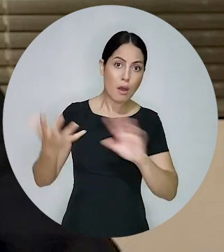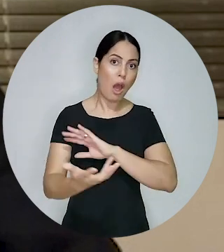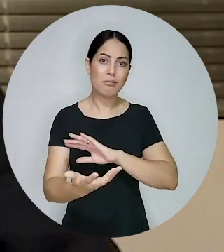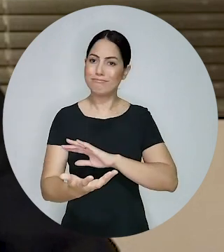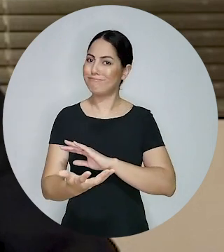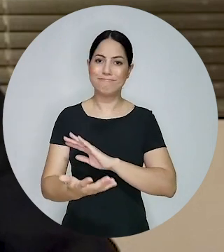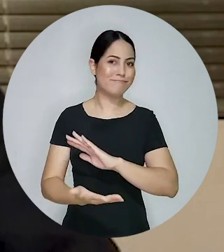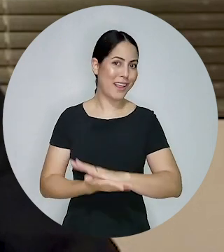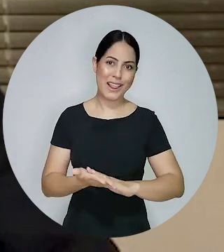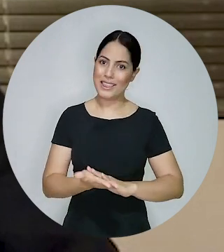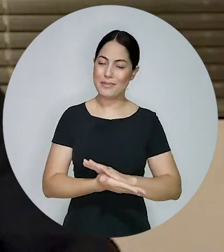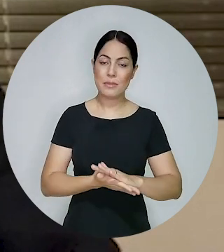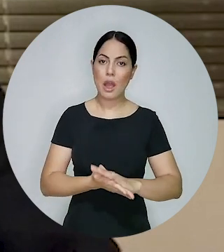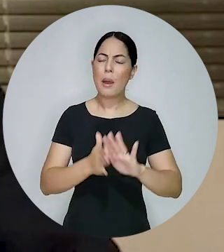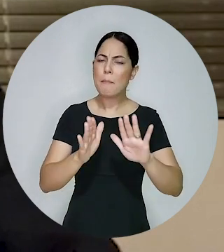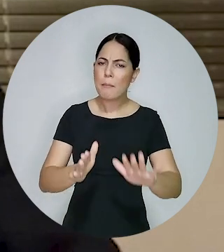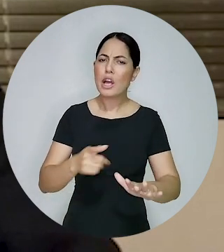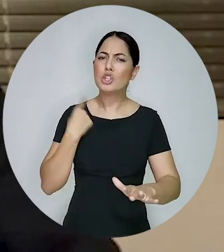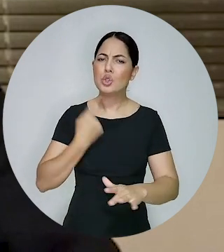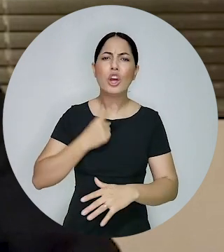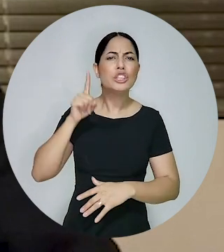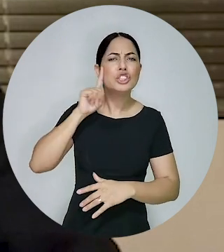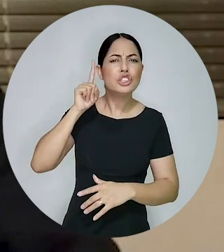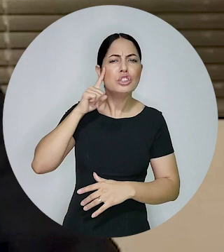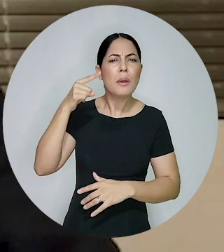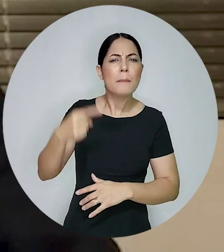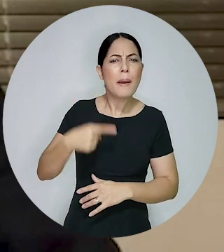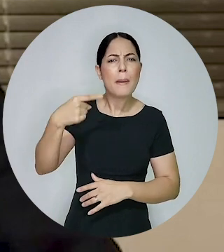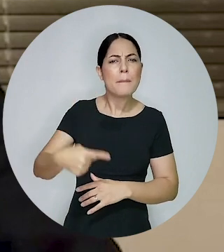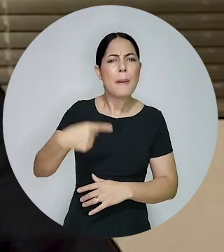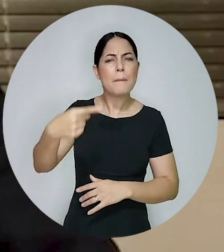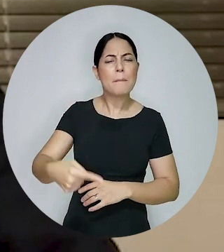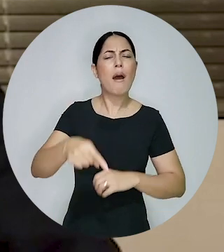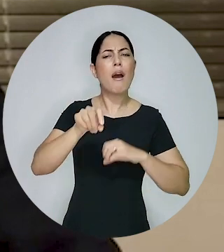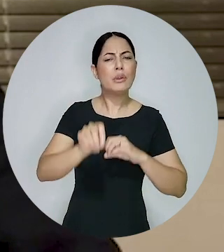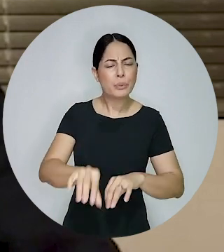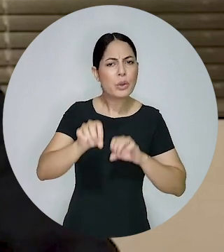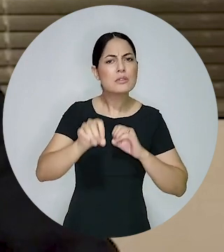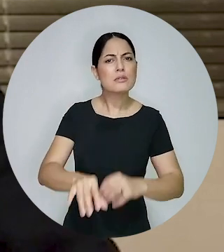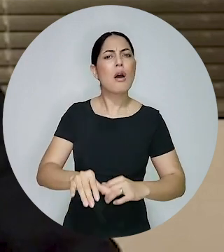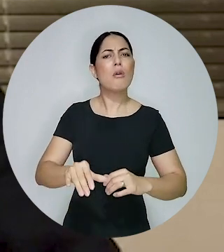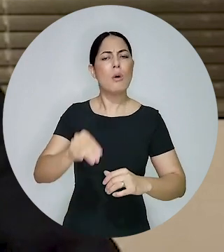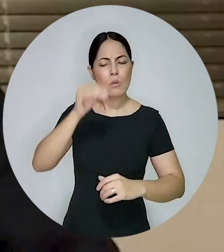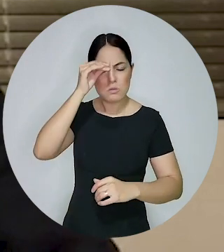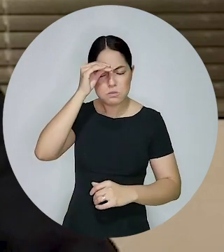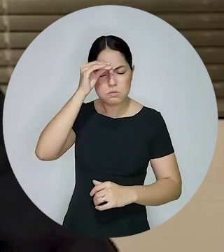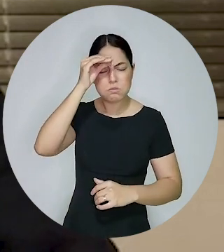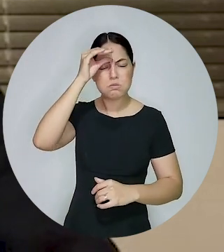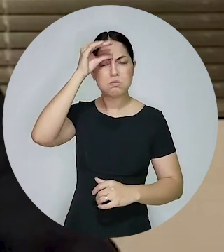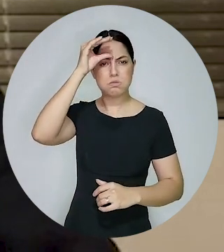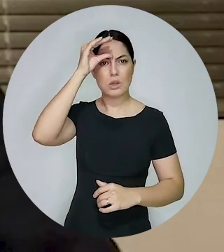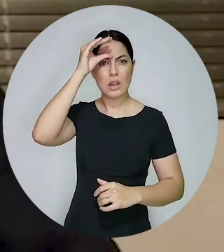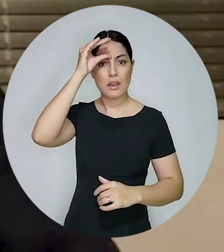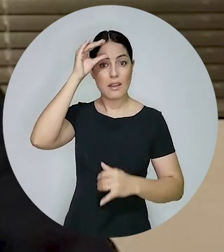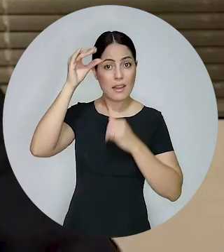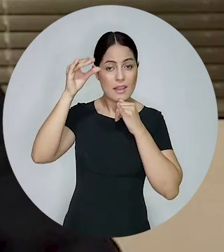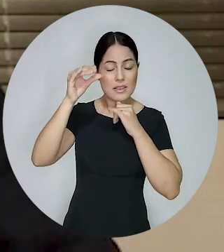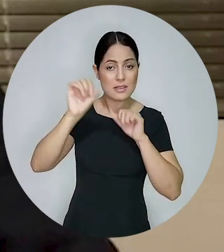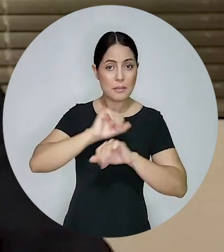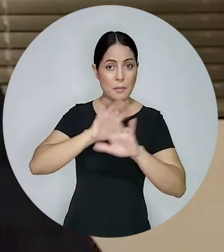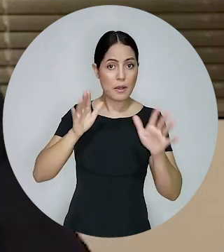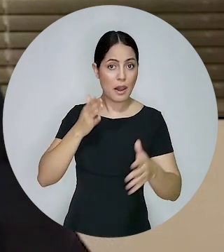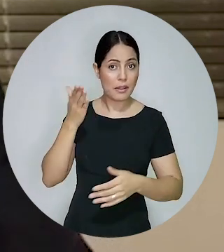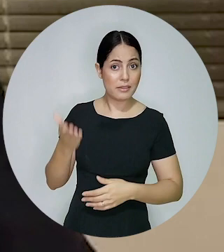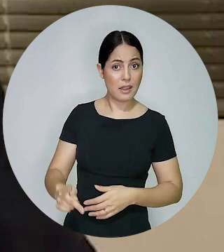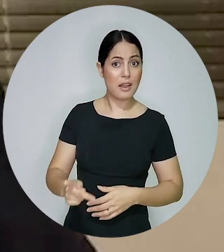conseguir mudar a conscientização das pessoas de uma hora para outra, mas a reflexão contínua, a educação contínua, tudo isso